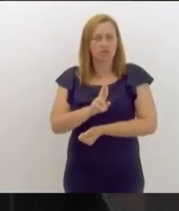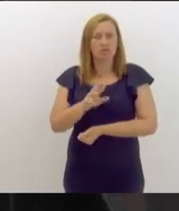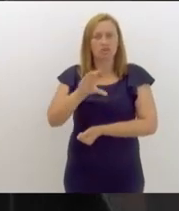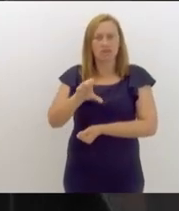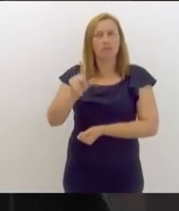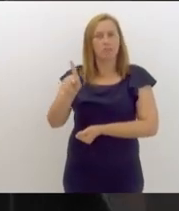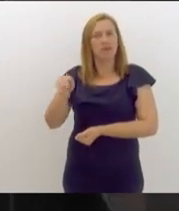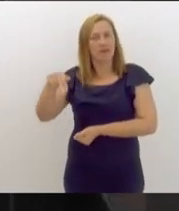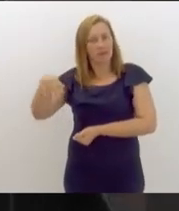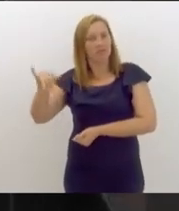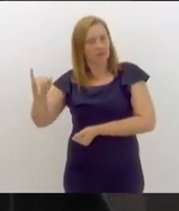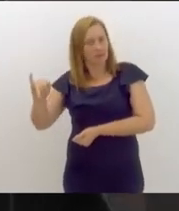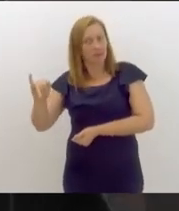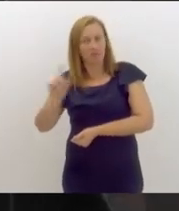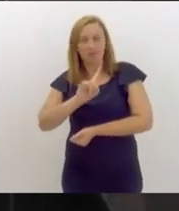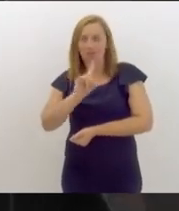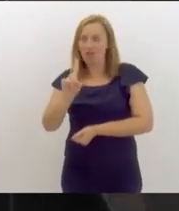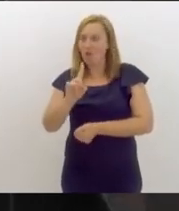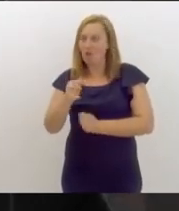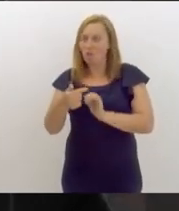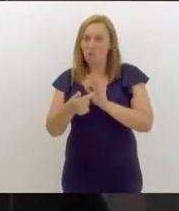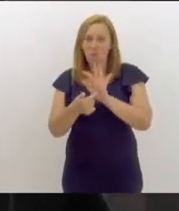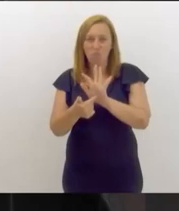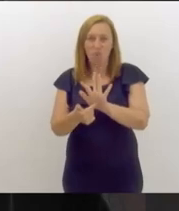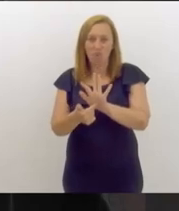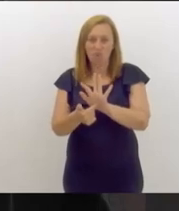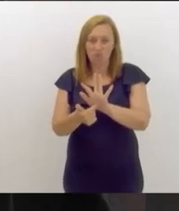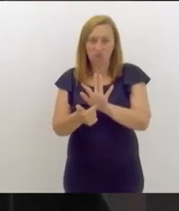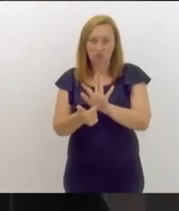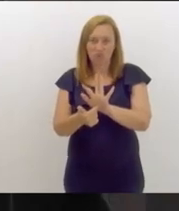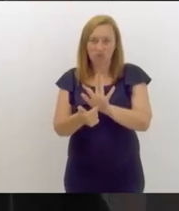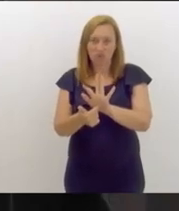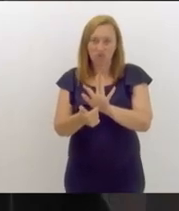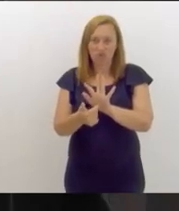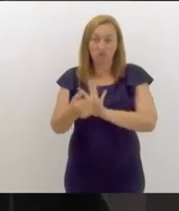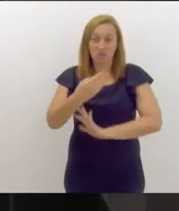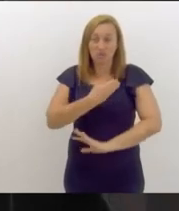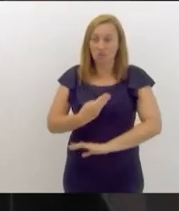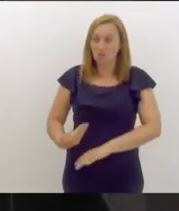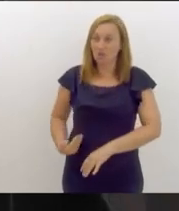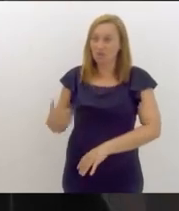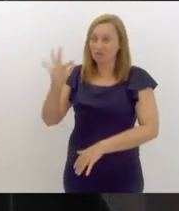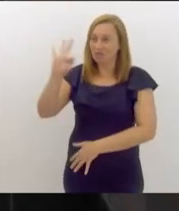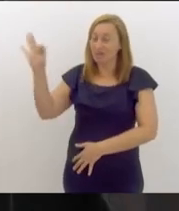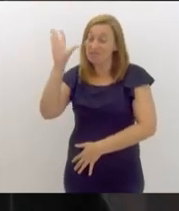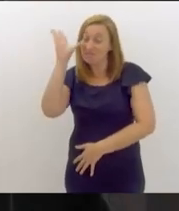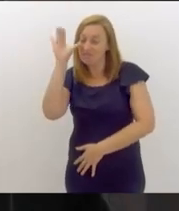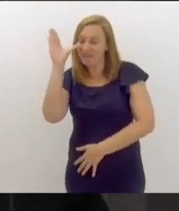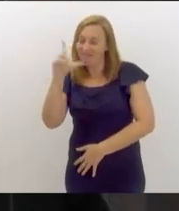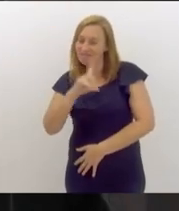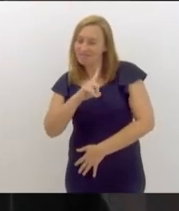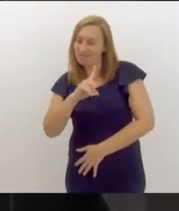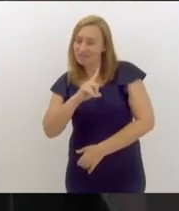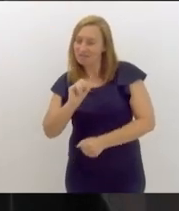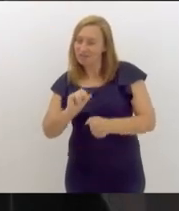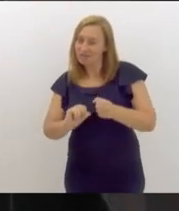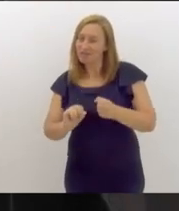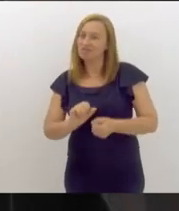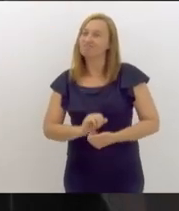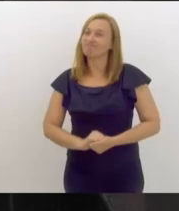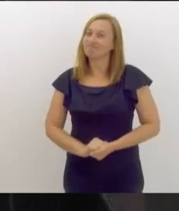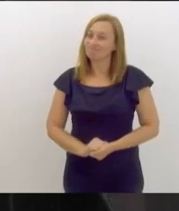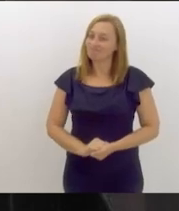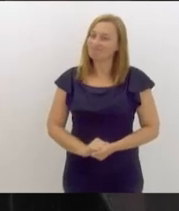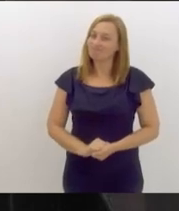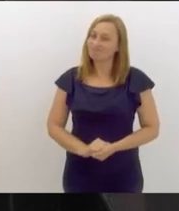não revele que o governo federal tinha interesse de fazer tal atitude